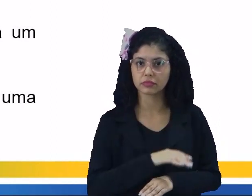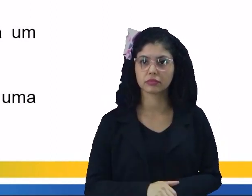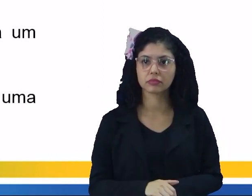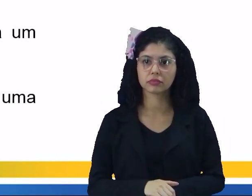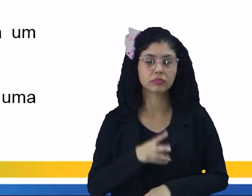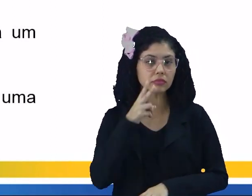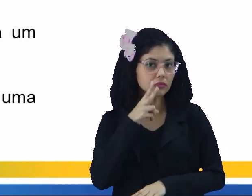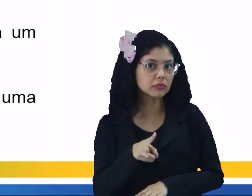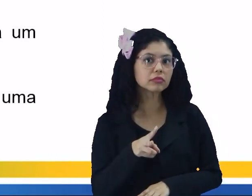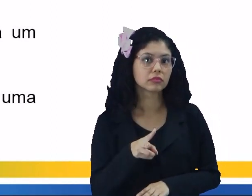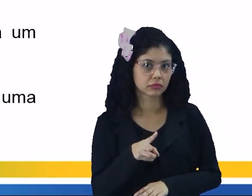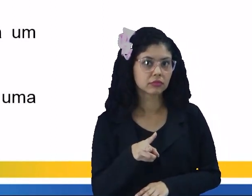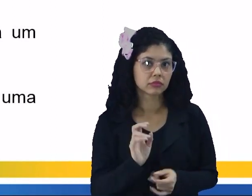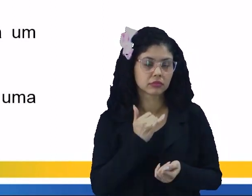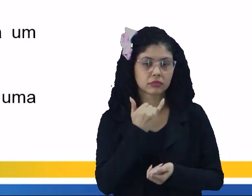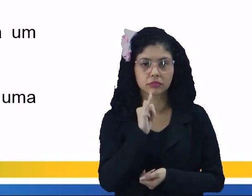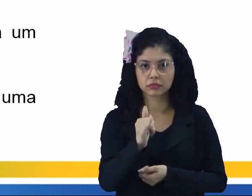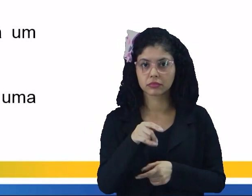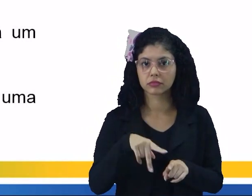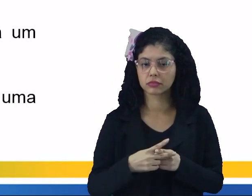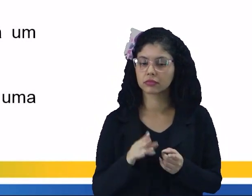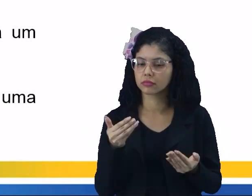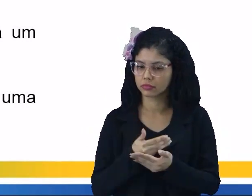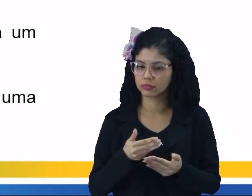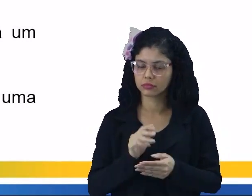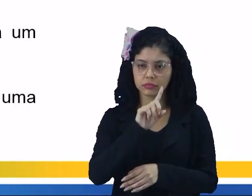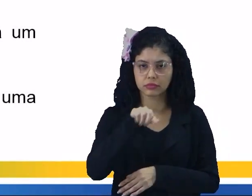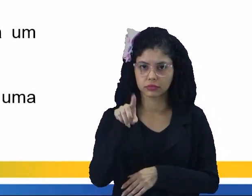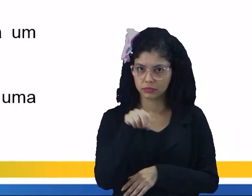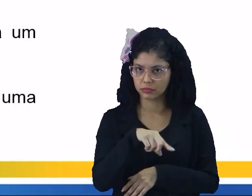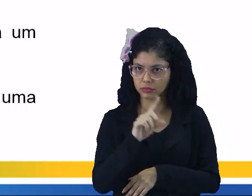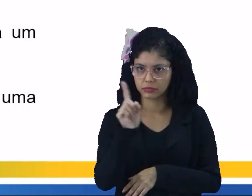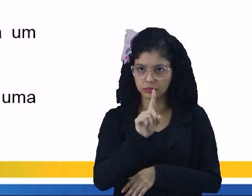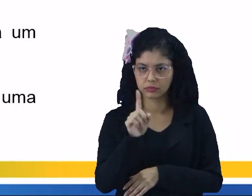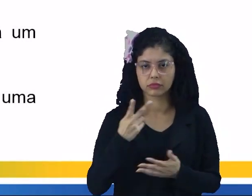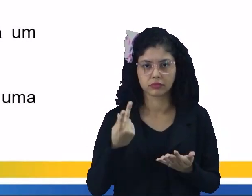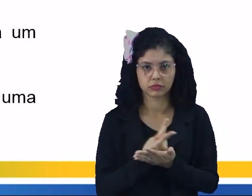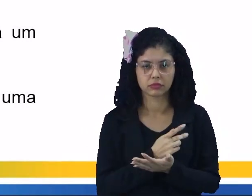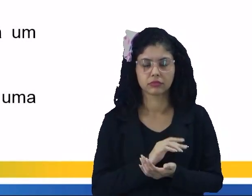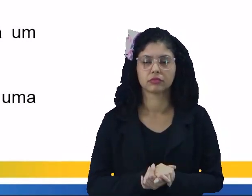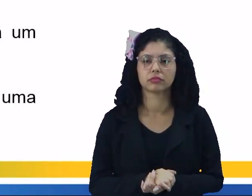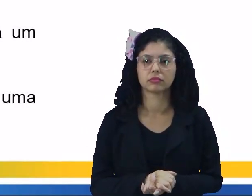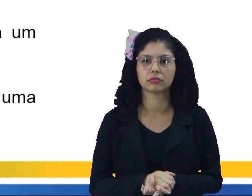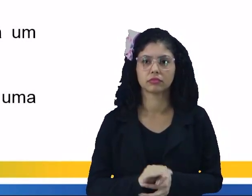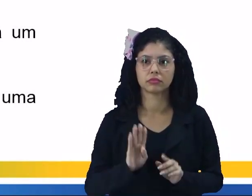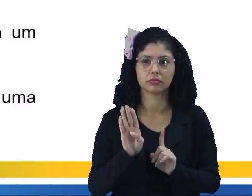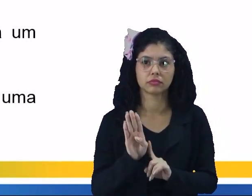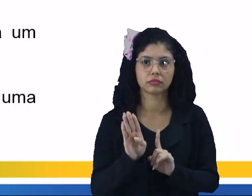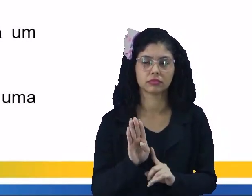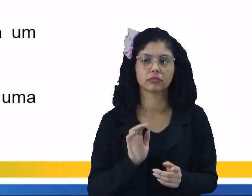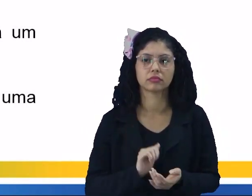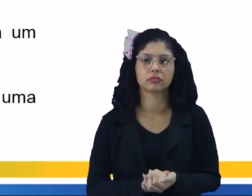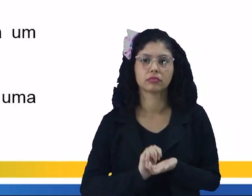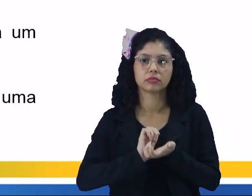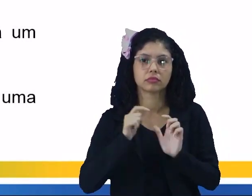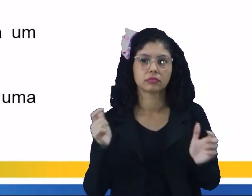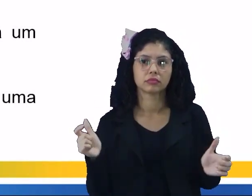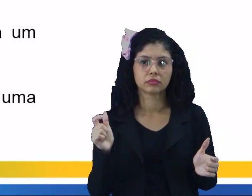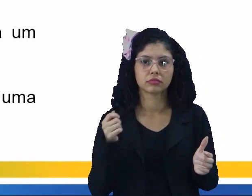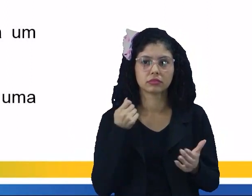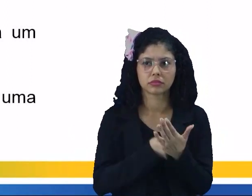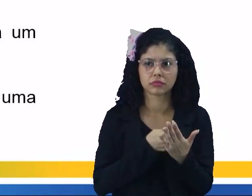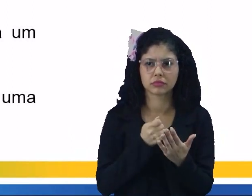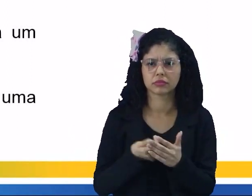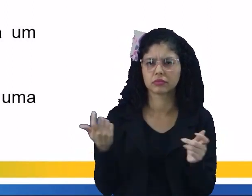Não, a gente viu que a energia mecânica se conserva, né? Então, cancela a letra A. Resistência do ar aumenta, o que faz a régua cair com